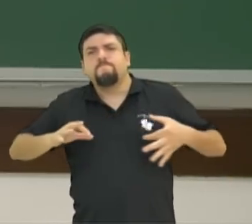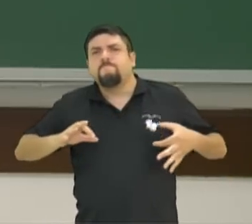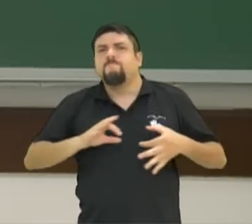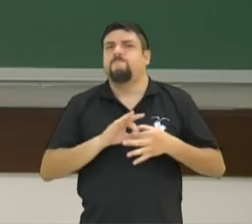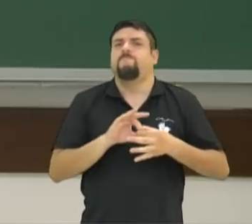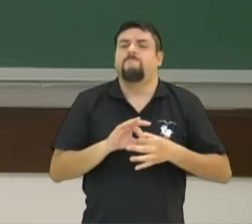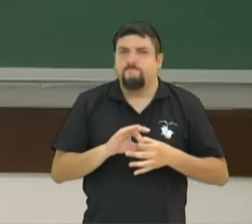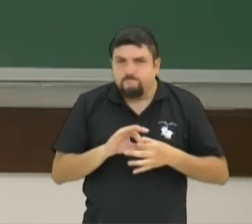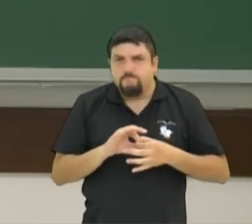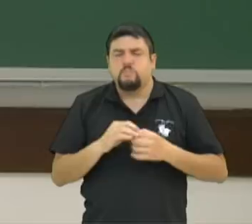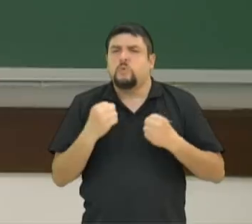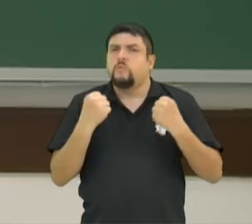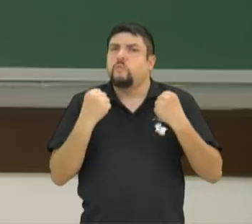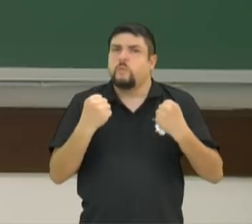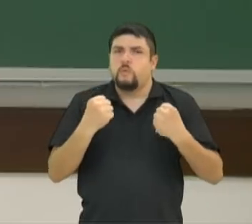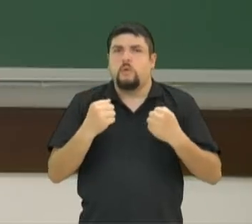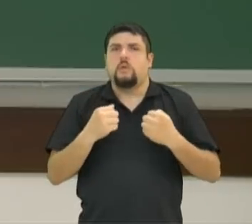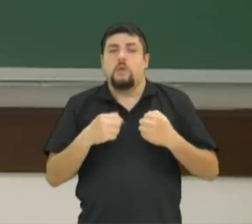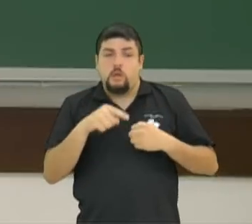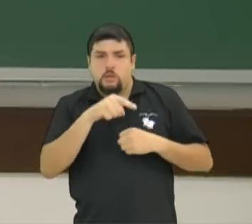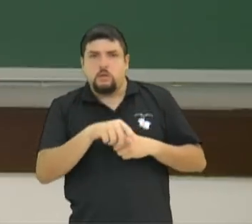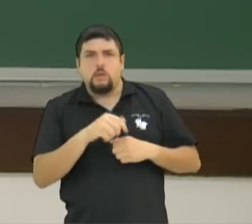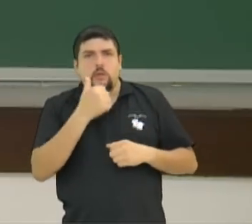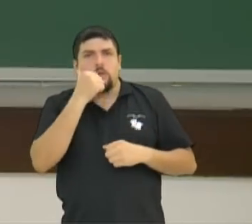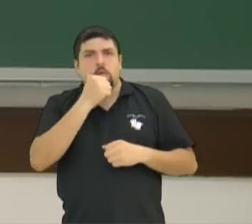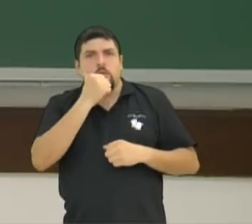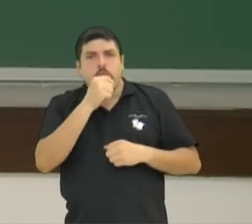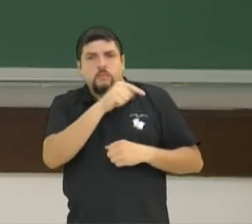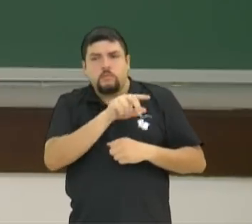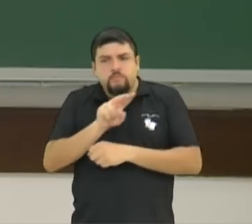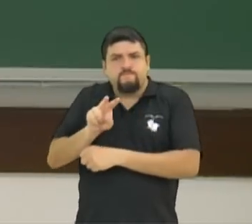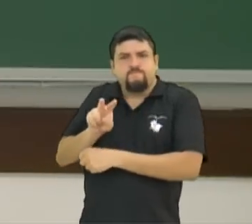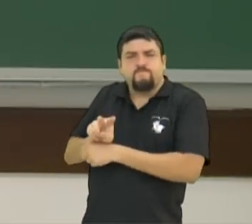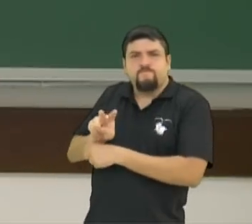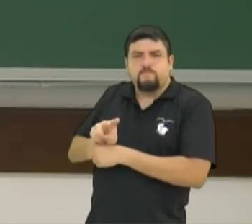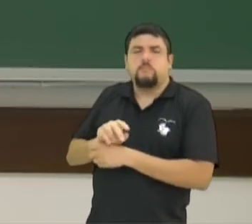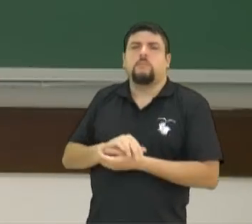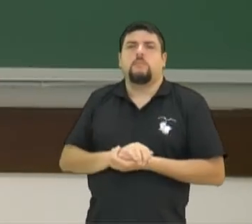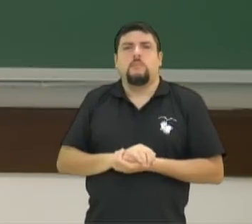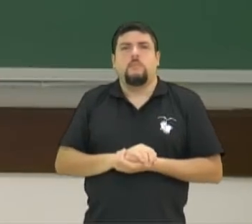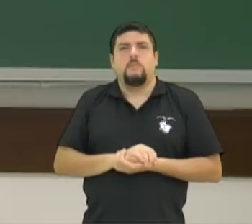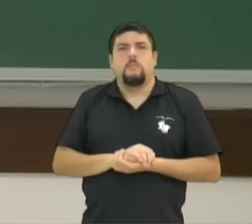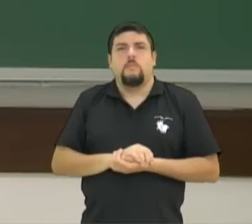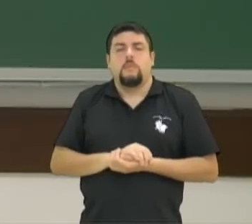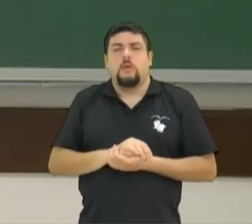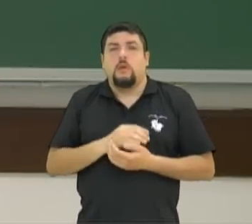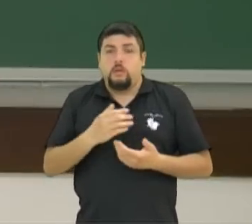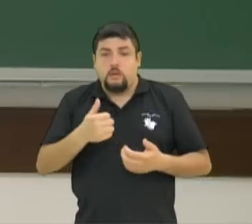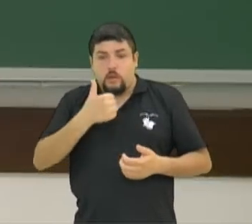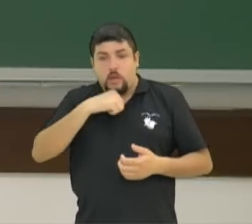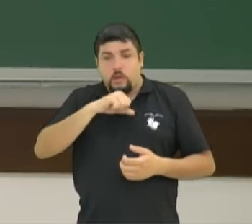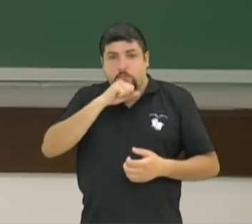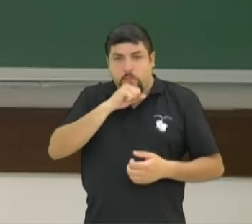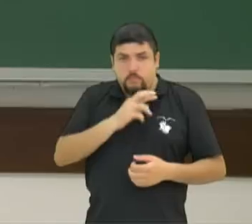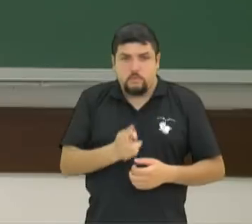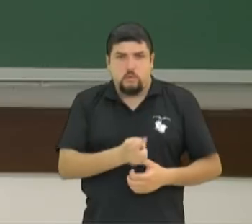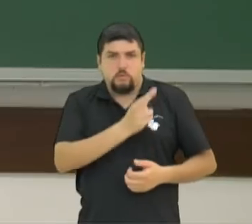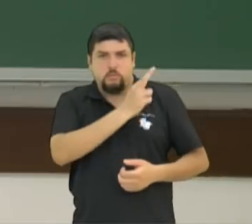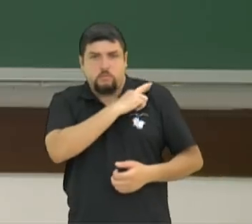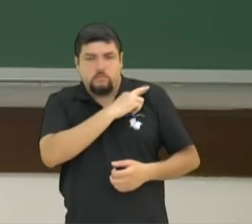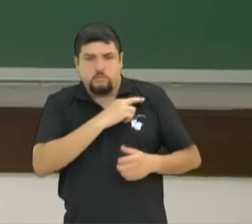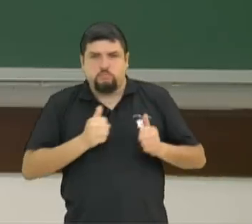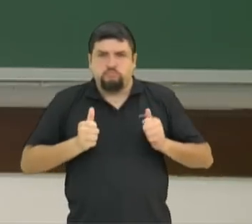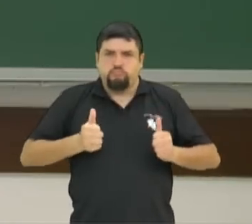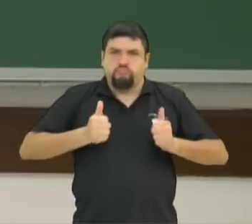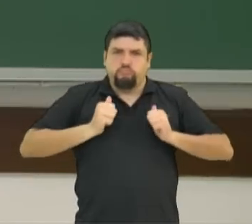africana escravizada que servia como ama de leite dessa criança branca. E essa terceirização, né, de você ter uma